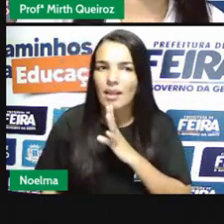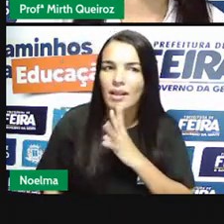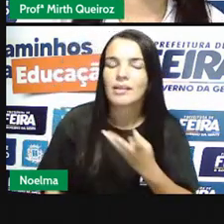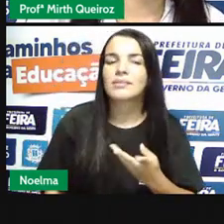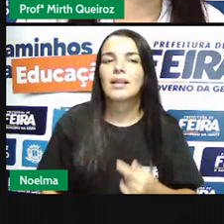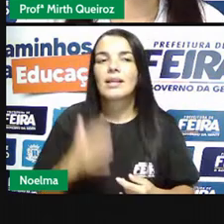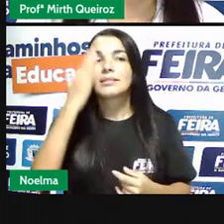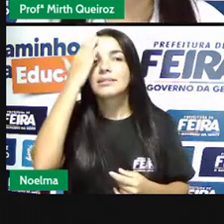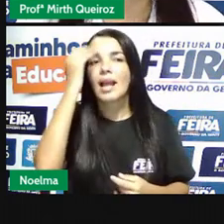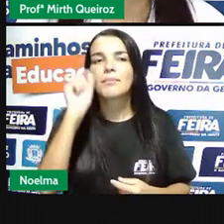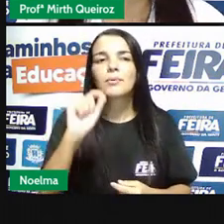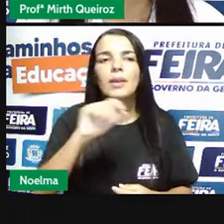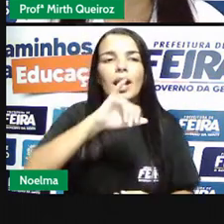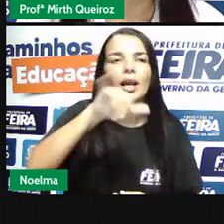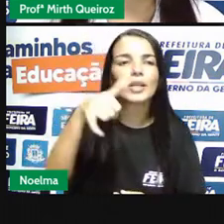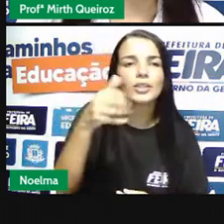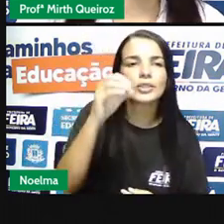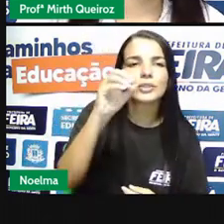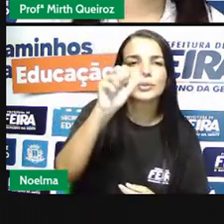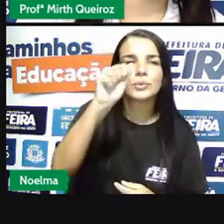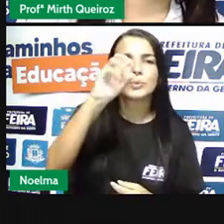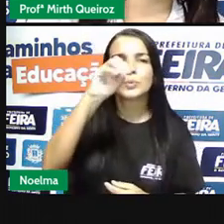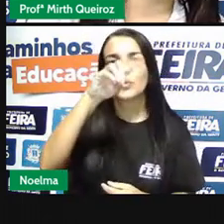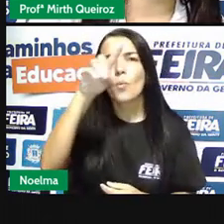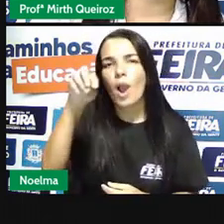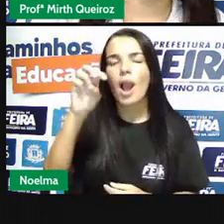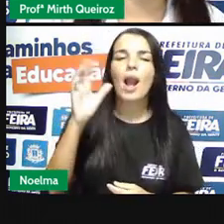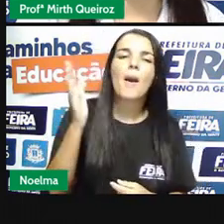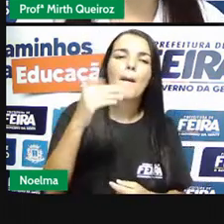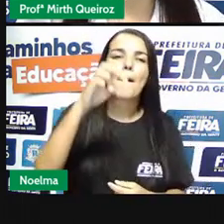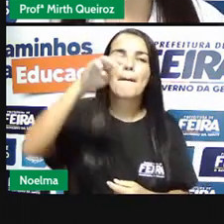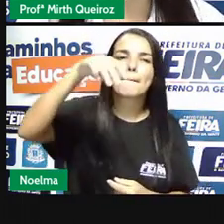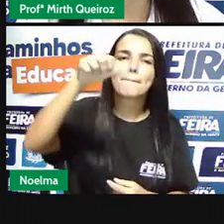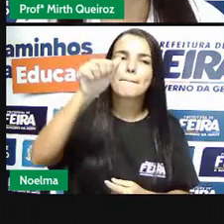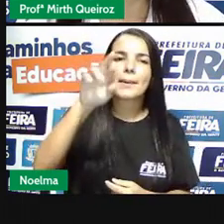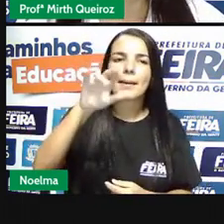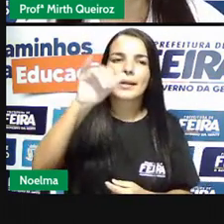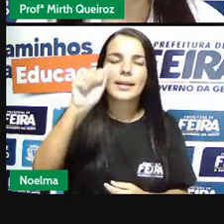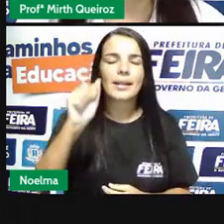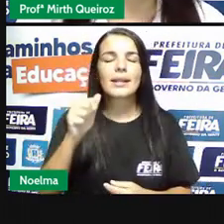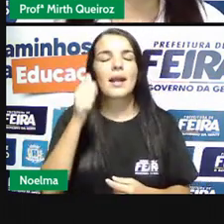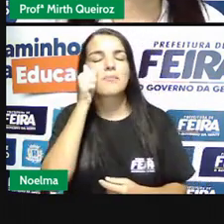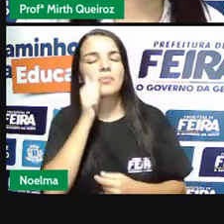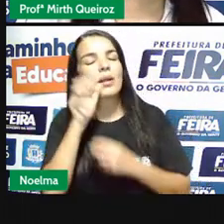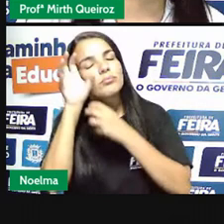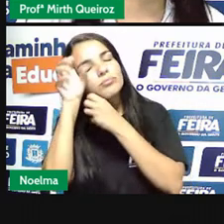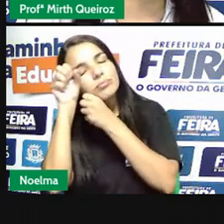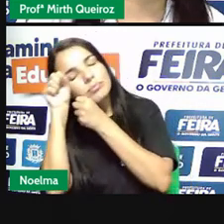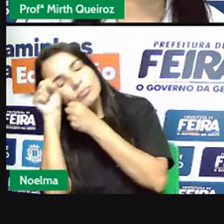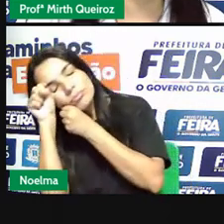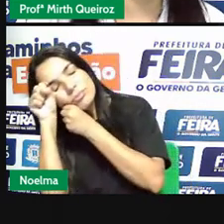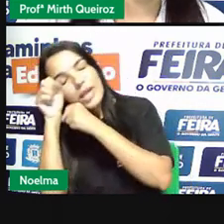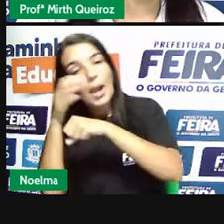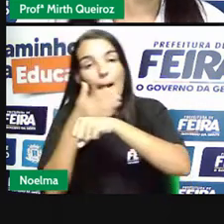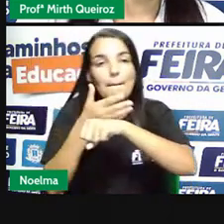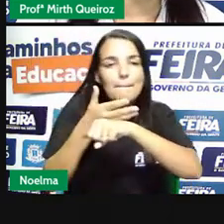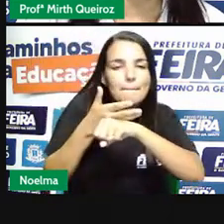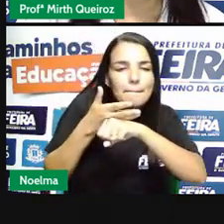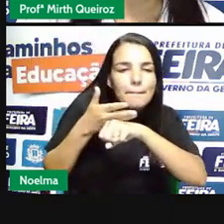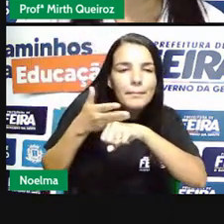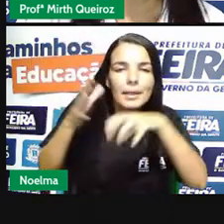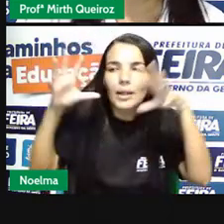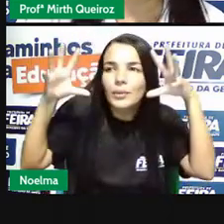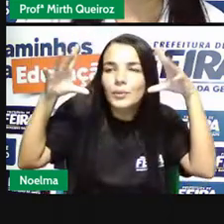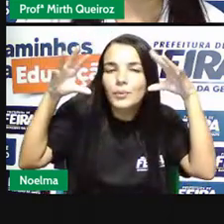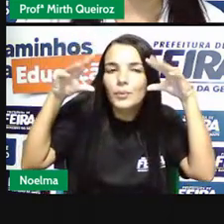e não saiba quem é João e Maria não saiba que Cinderela Branca de Neve Bela Adormecida eu